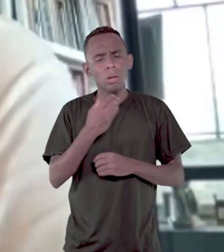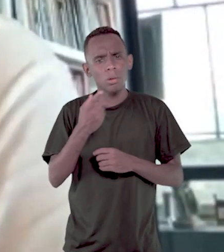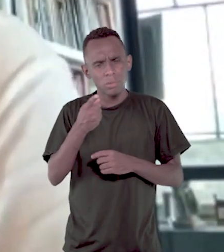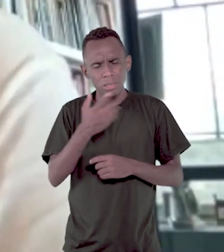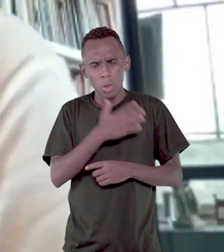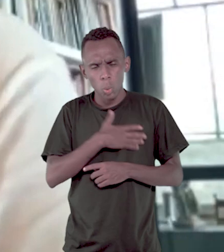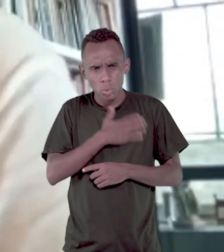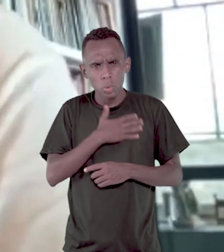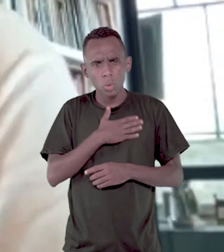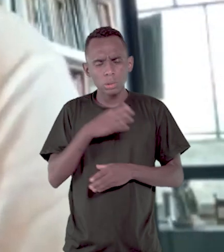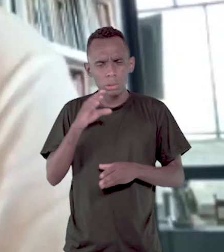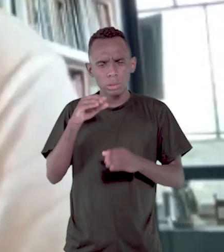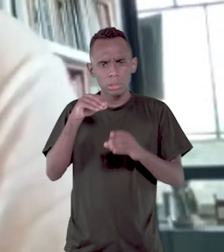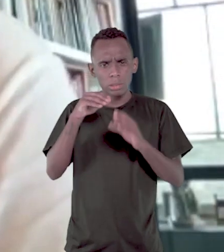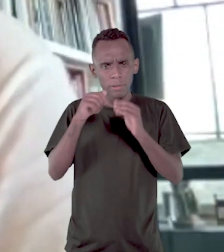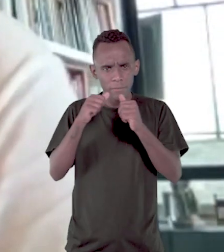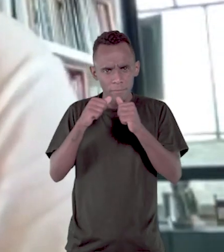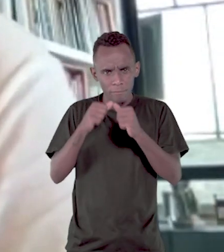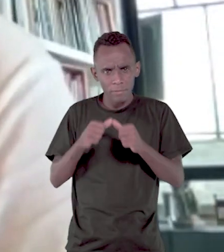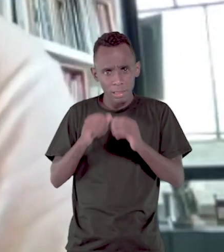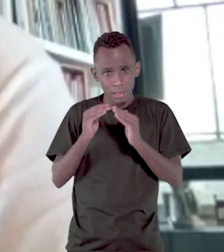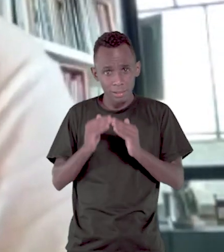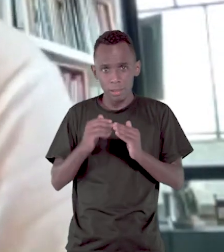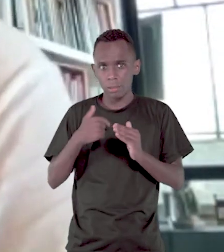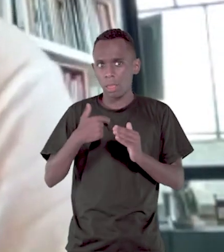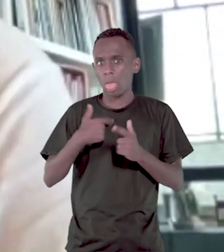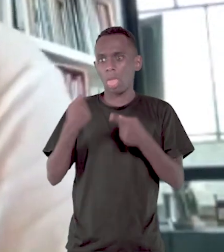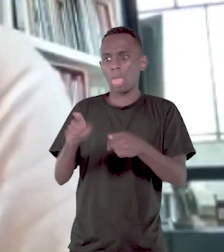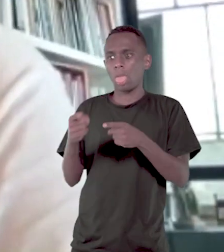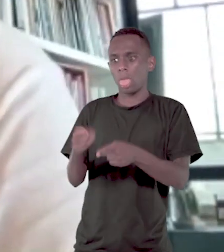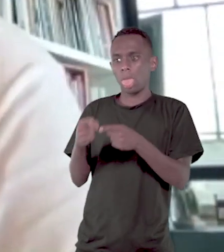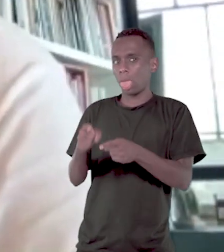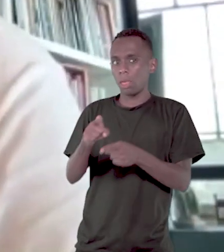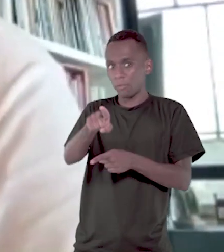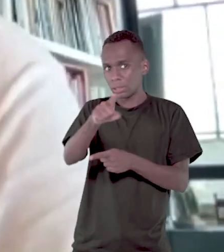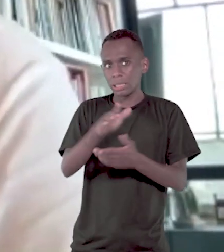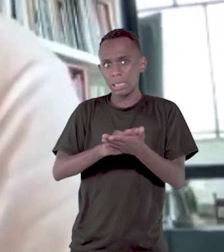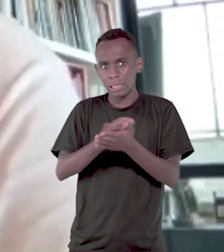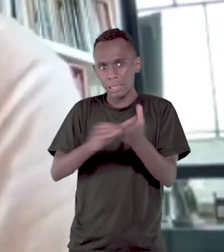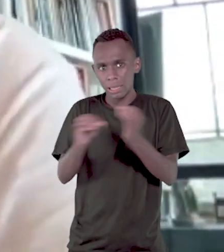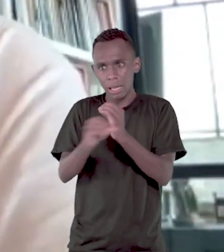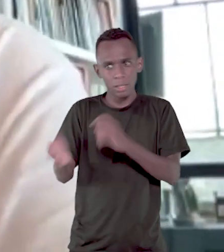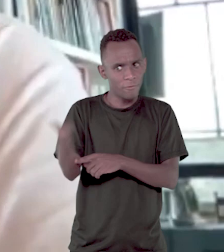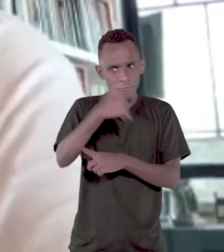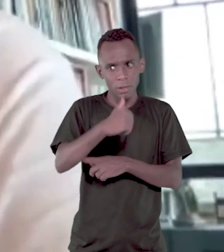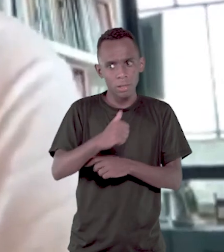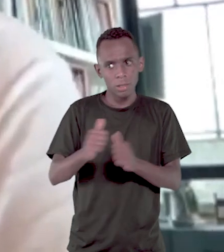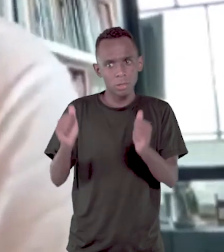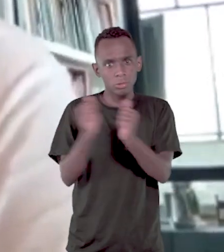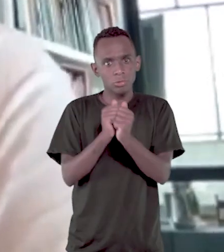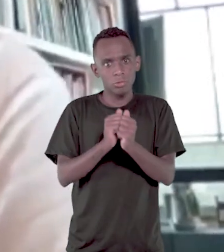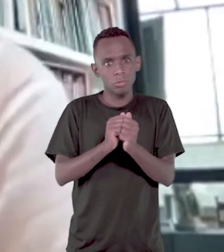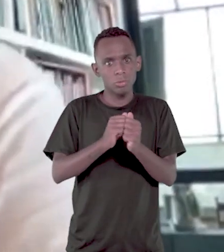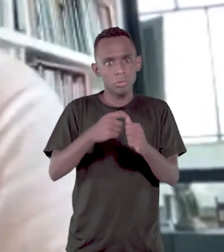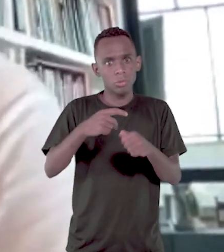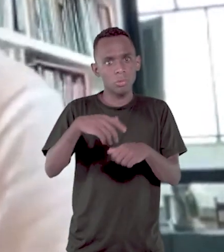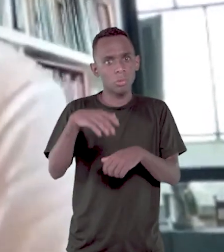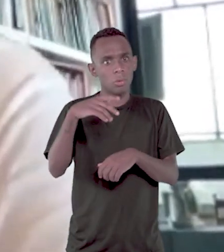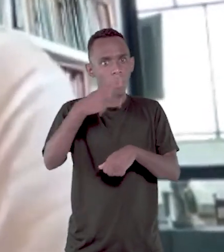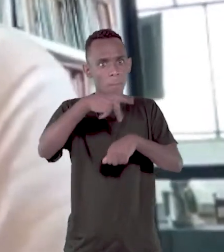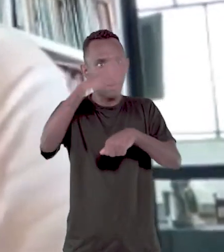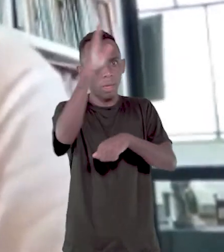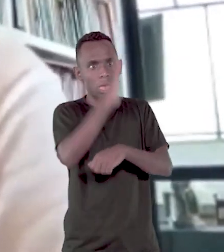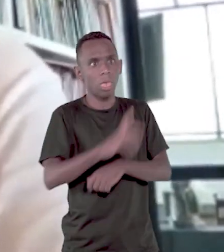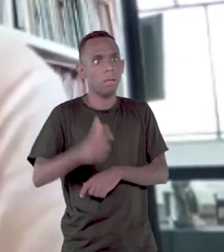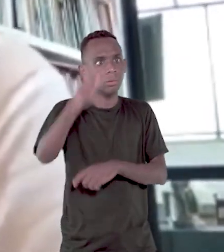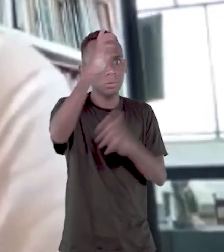de recolhimento. Por exemplo, eu não te enchi o saco para ficar indo comigo para o país inteiro para lançar